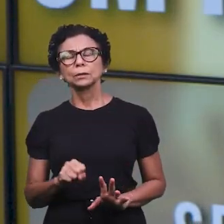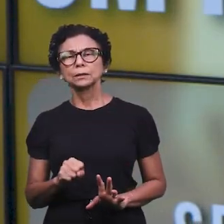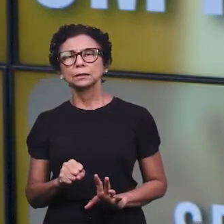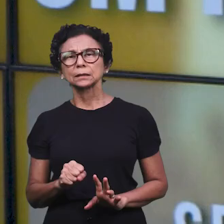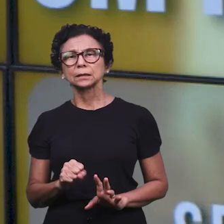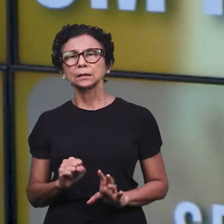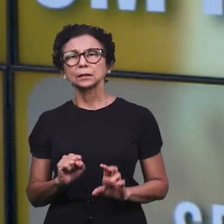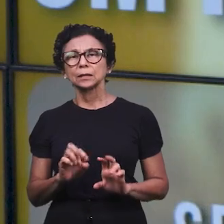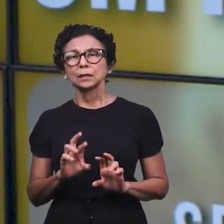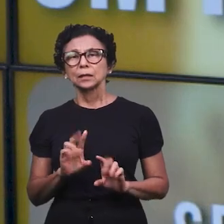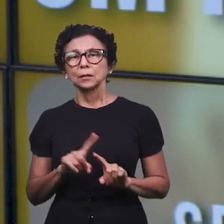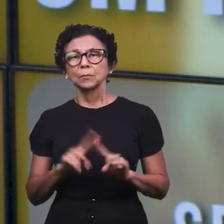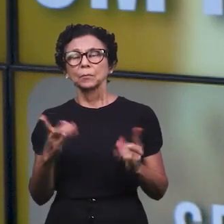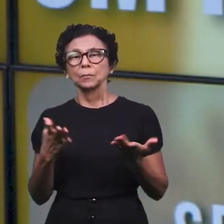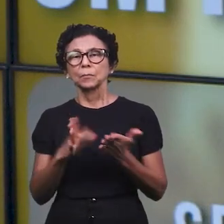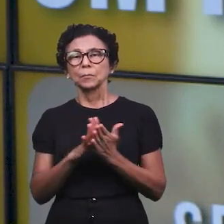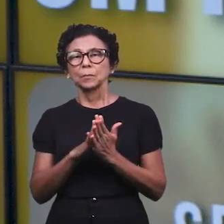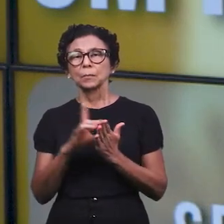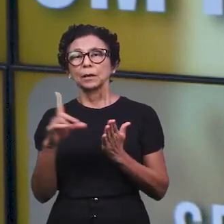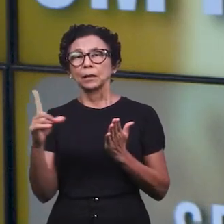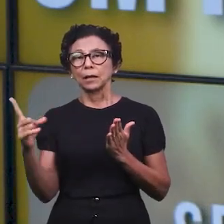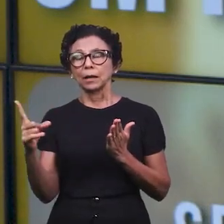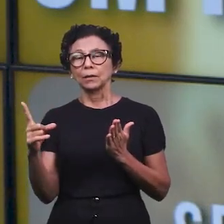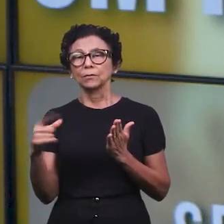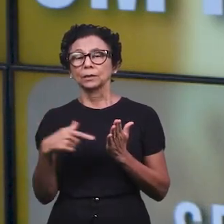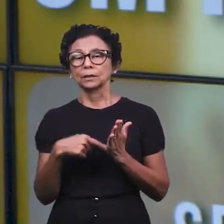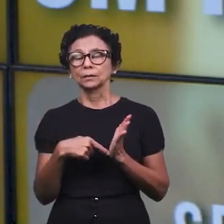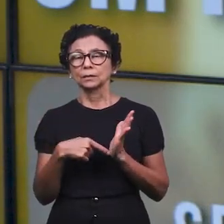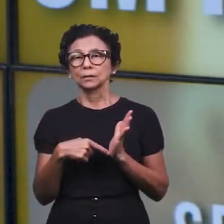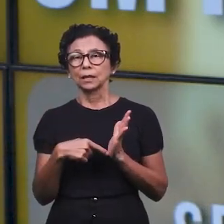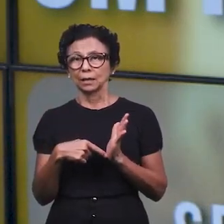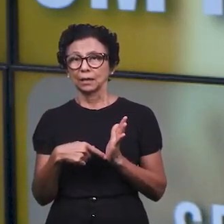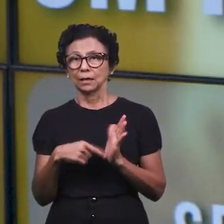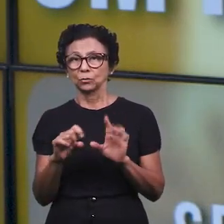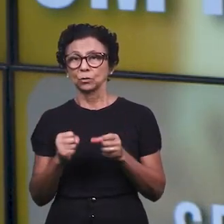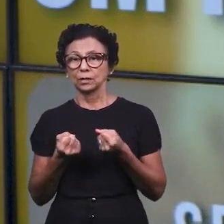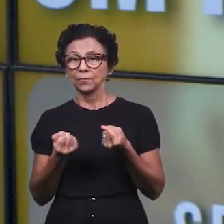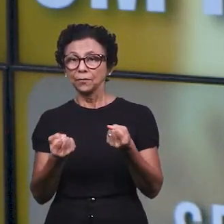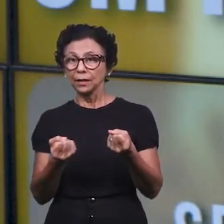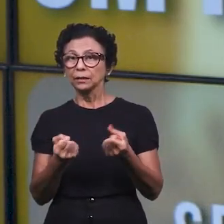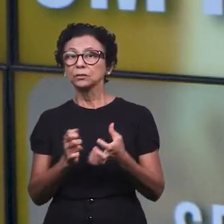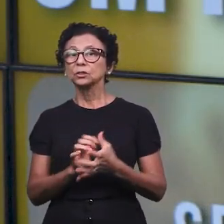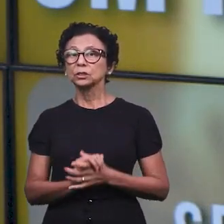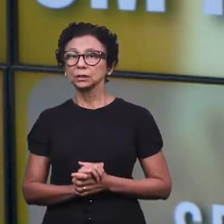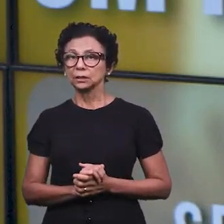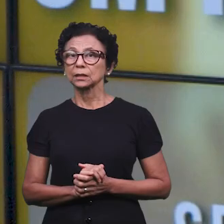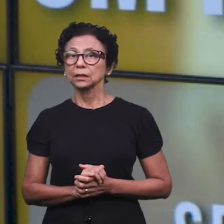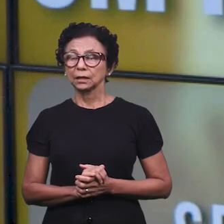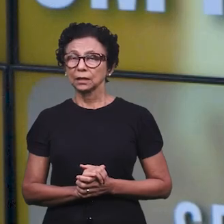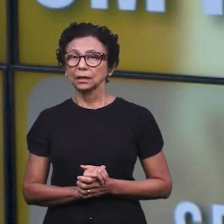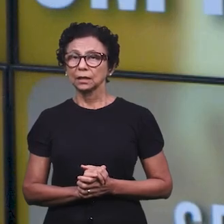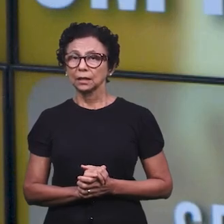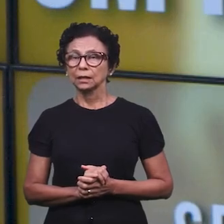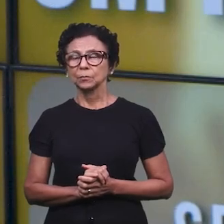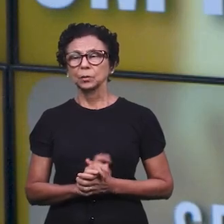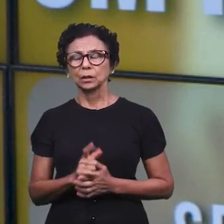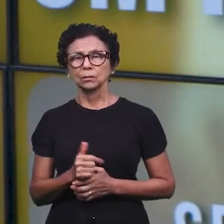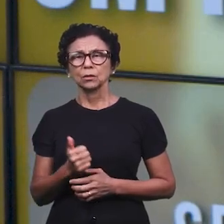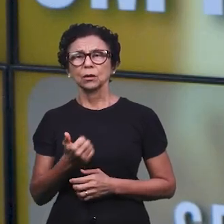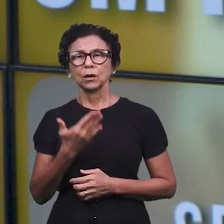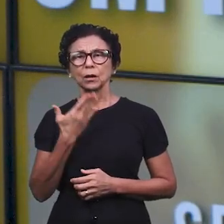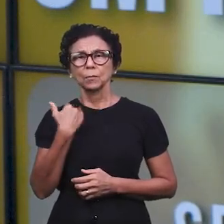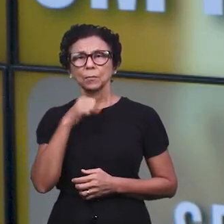nos respalda e nos preserva Exatamente. de erros até futuros, porque não somos perfeitos como